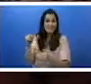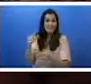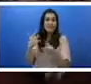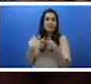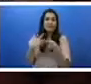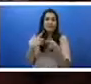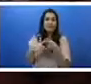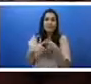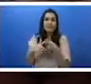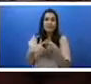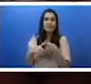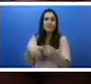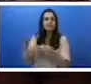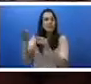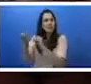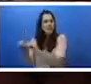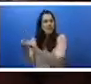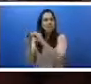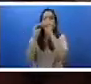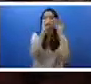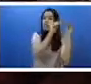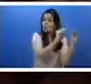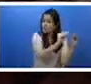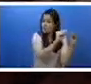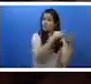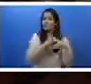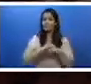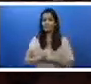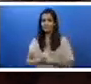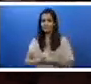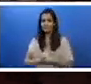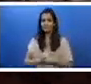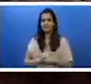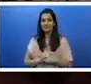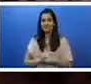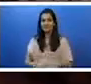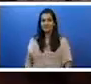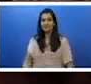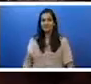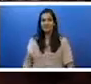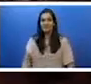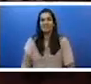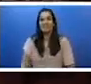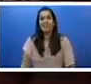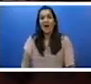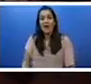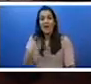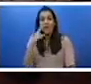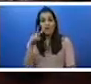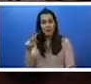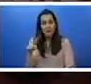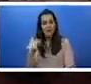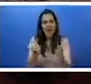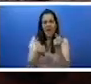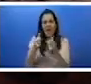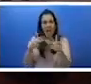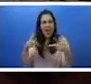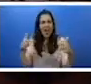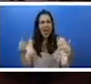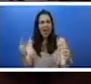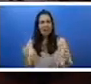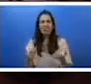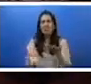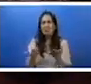de transporte que eles faziam as aventuras e que saíam de um lugar para outro. Viu como o meio de transporte depende